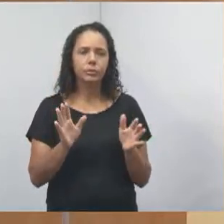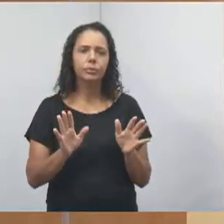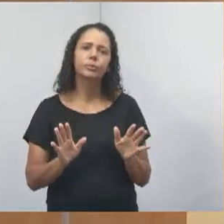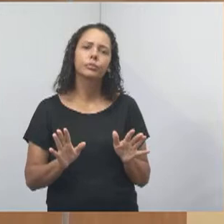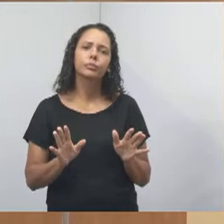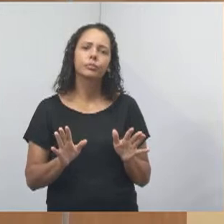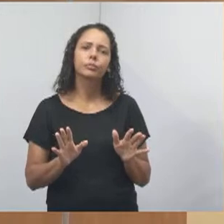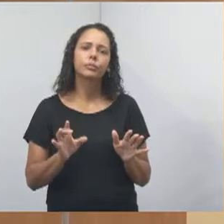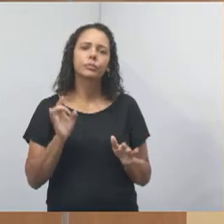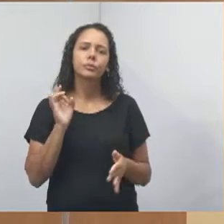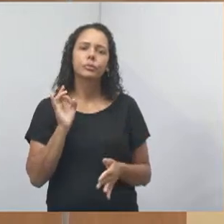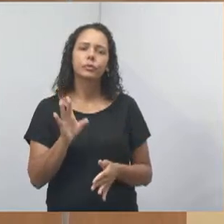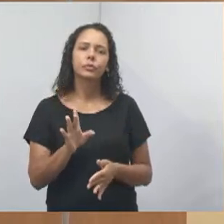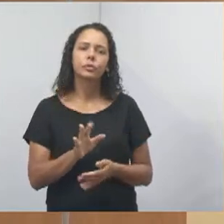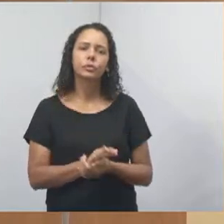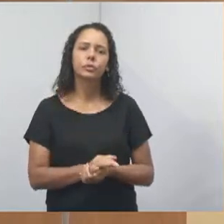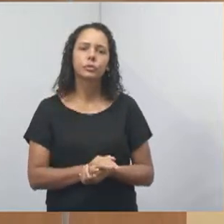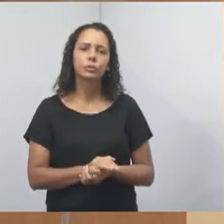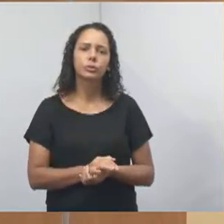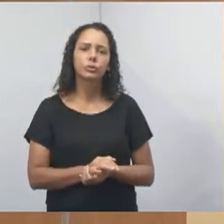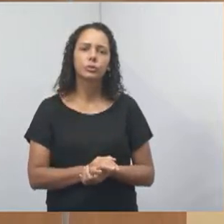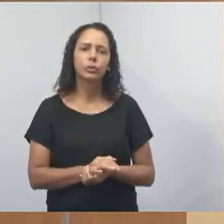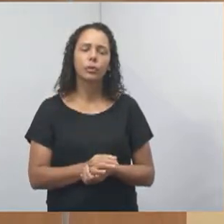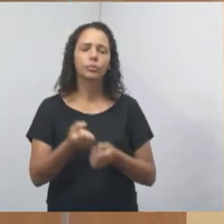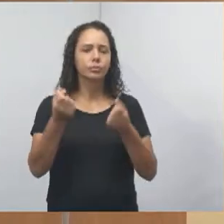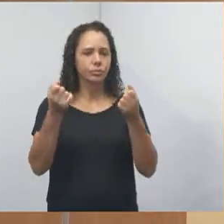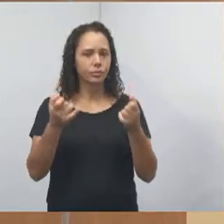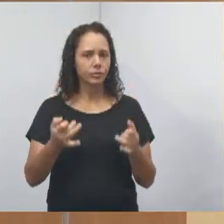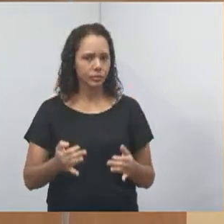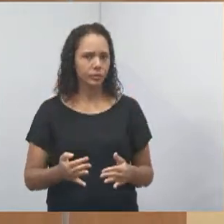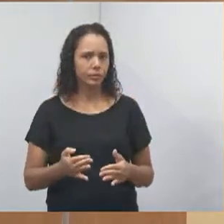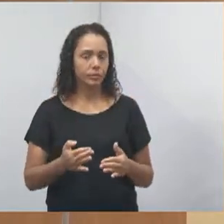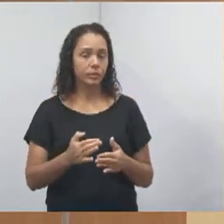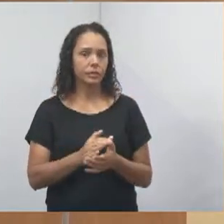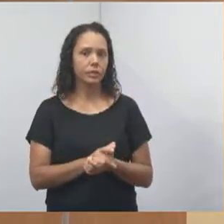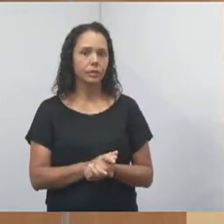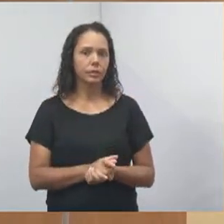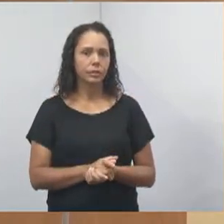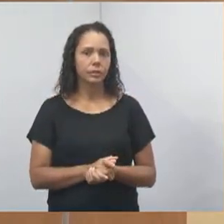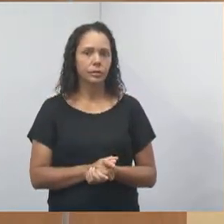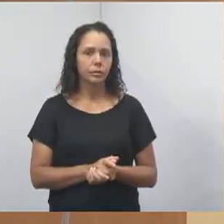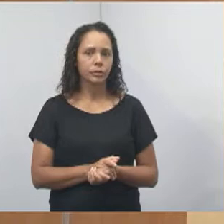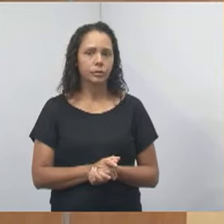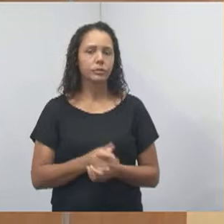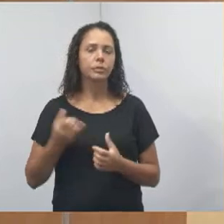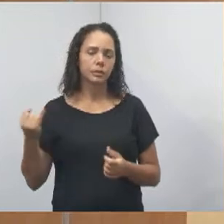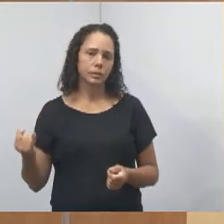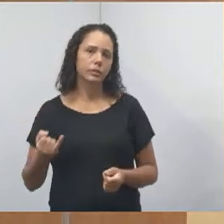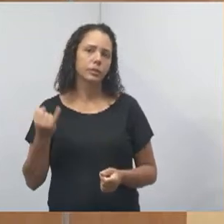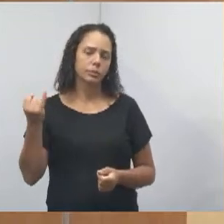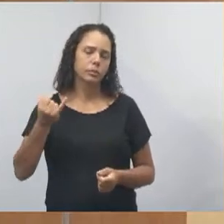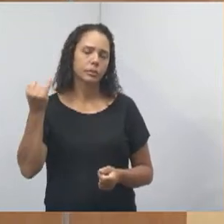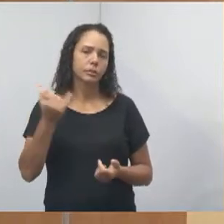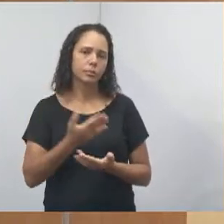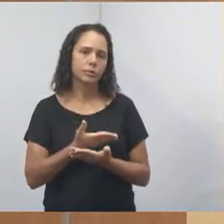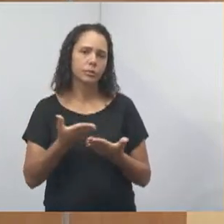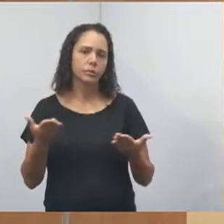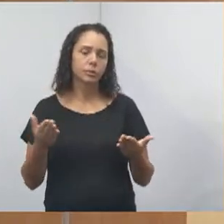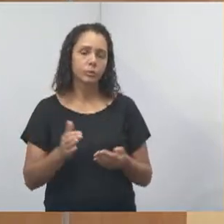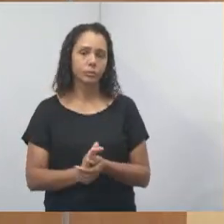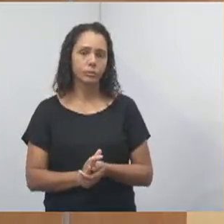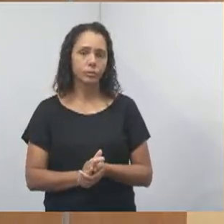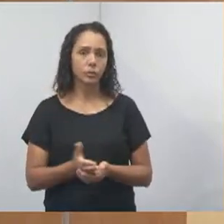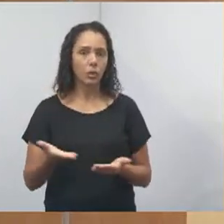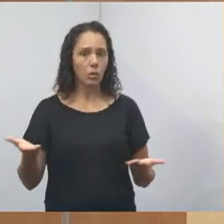uma análise que é bíblico e catequética, que pode ser interessante para todos nós também. O mundo